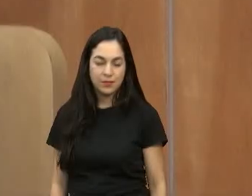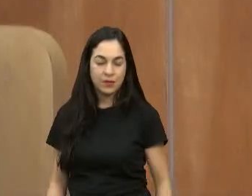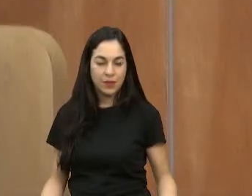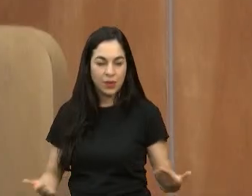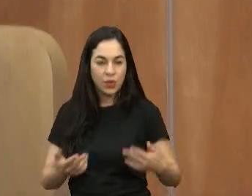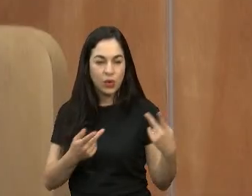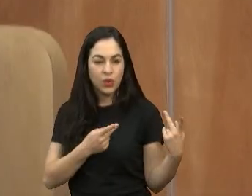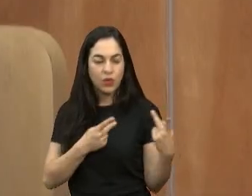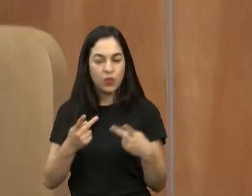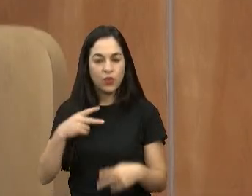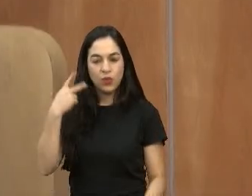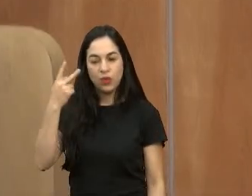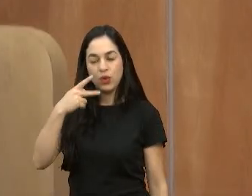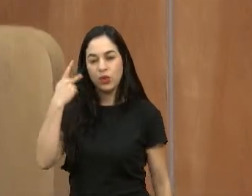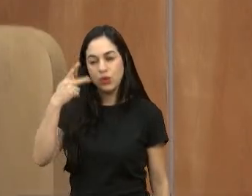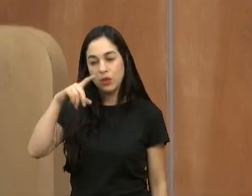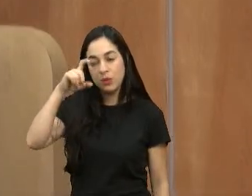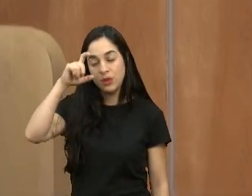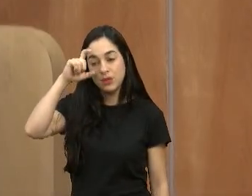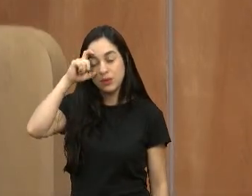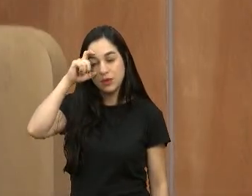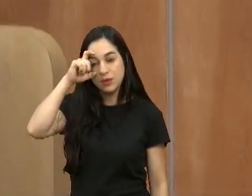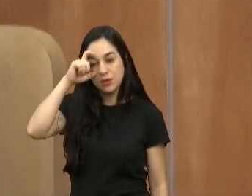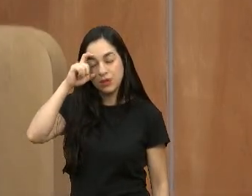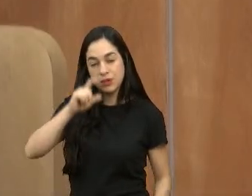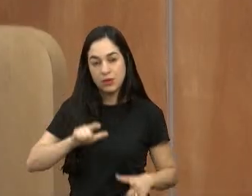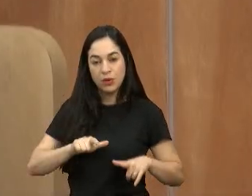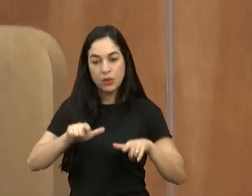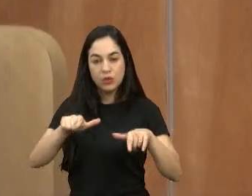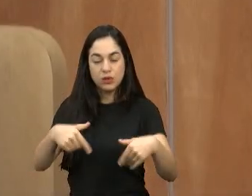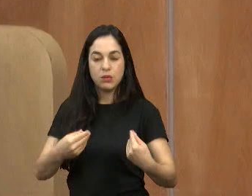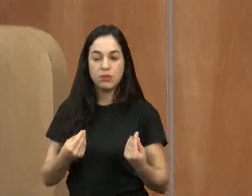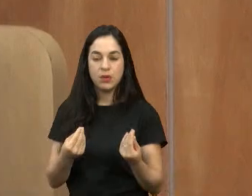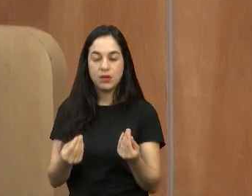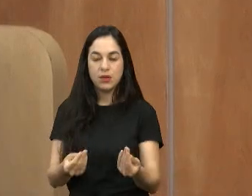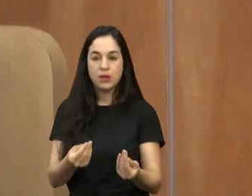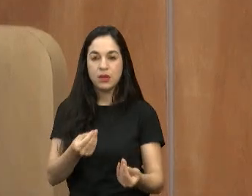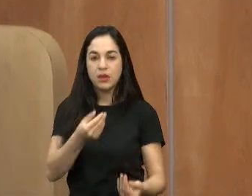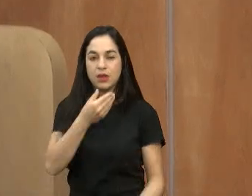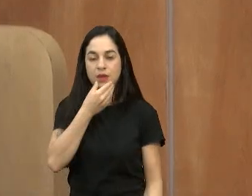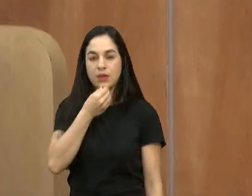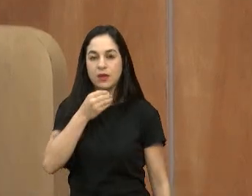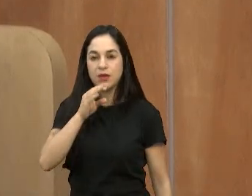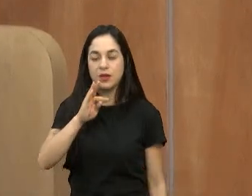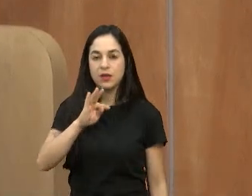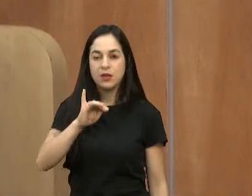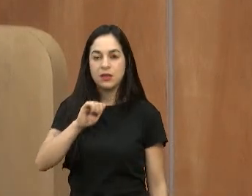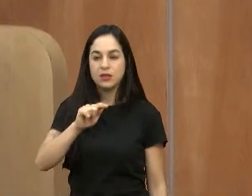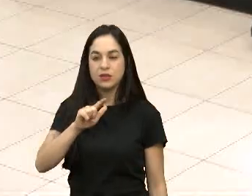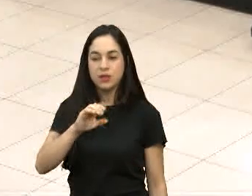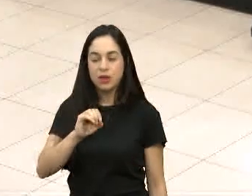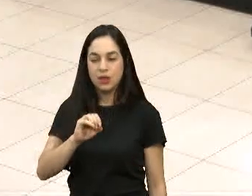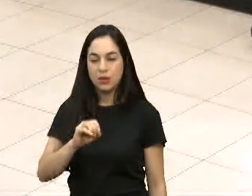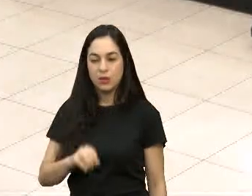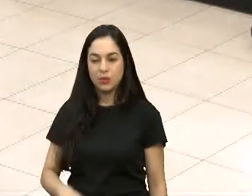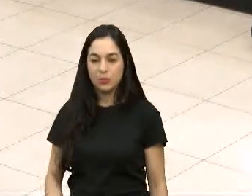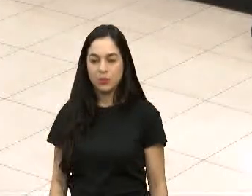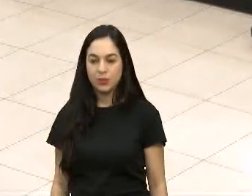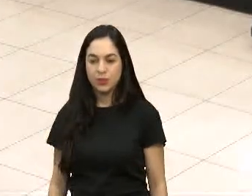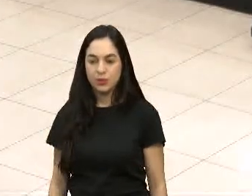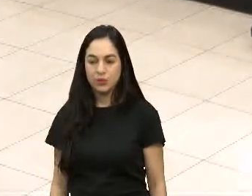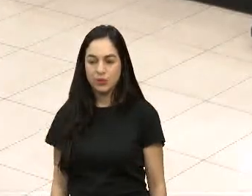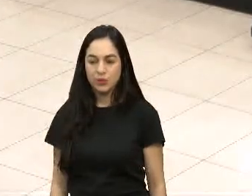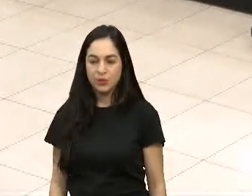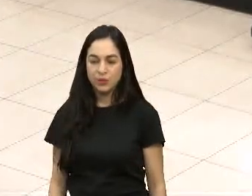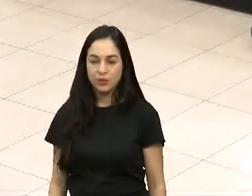Convidamos agora o vereador Marcelo Dantas para entregar o diploma para Tiago Altino Martins, o Chino.